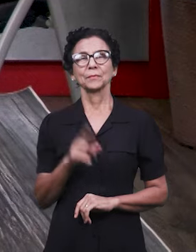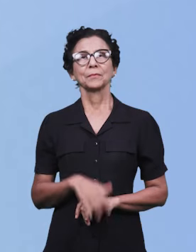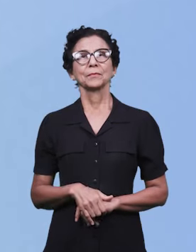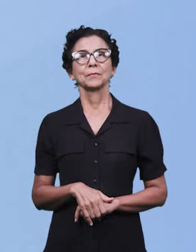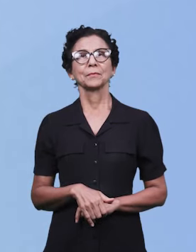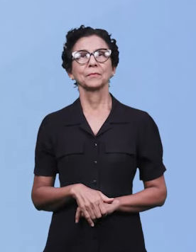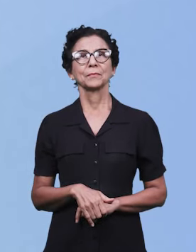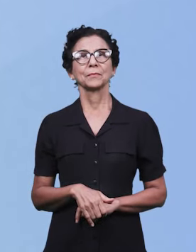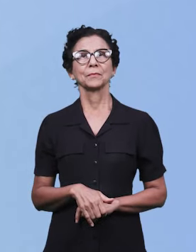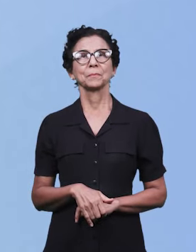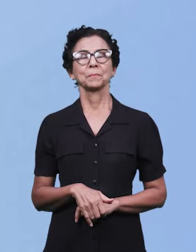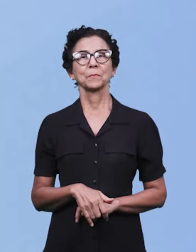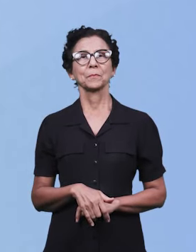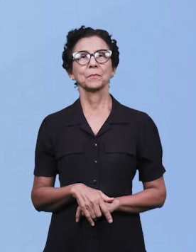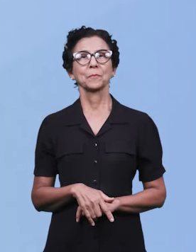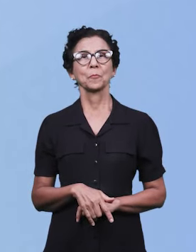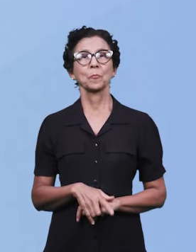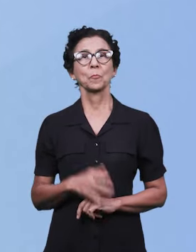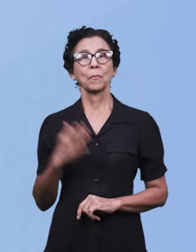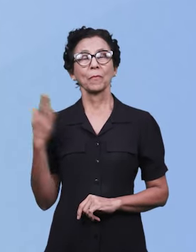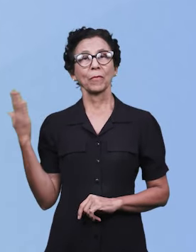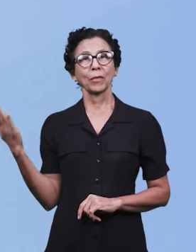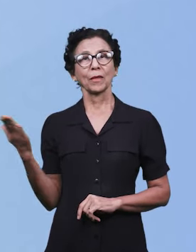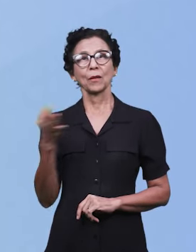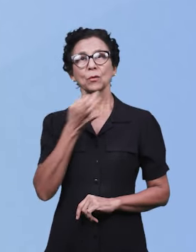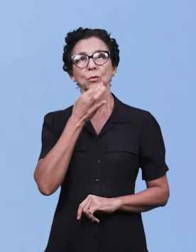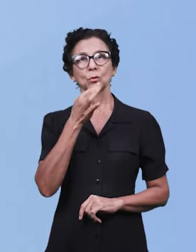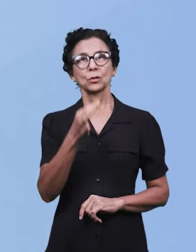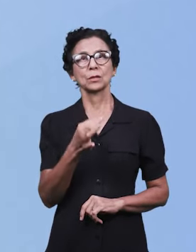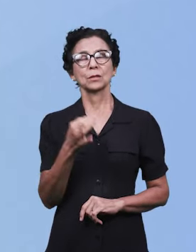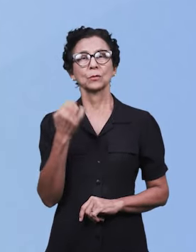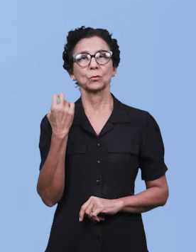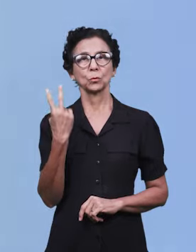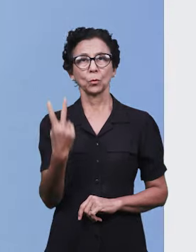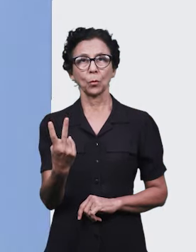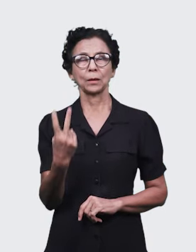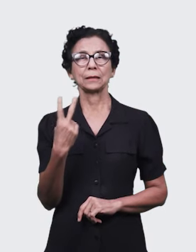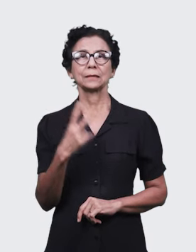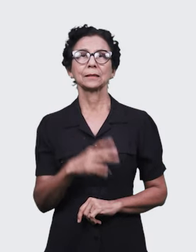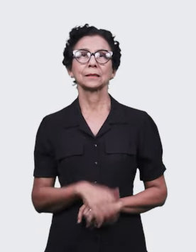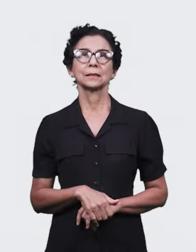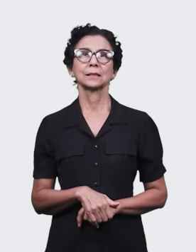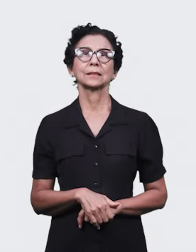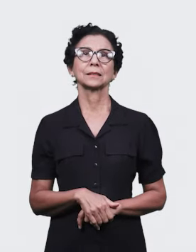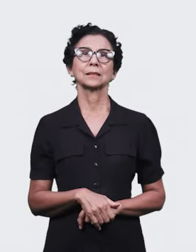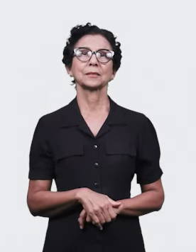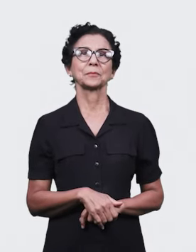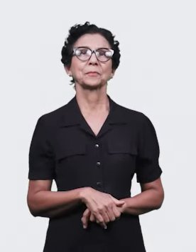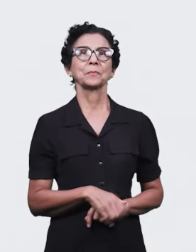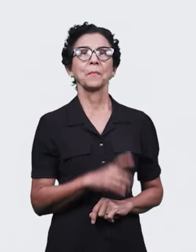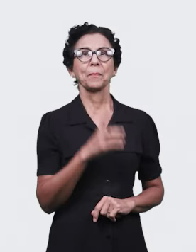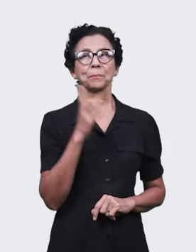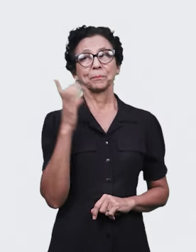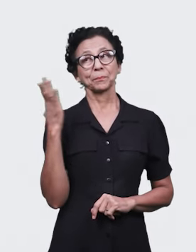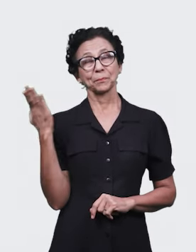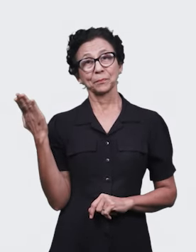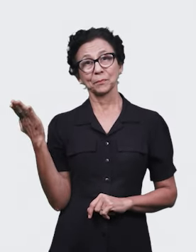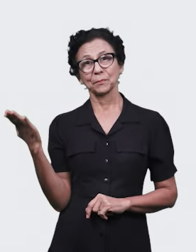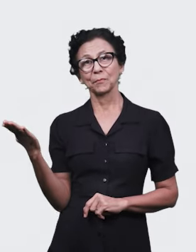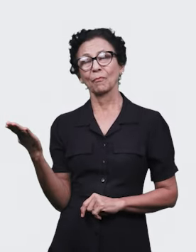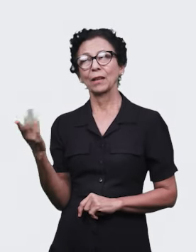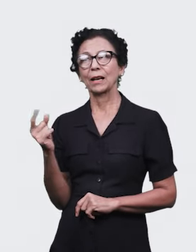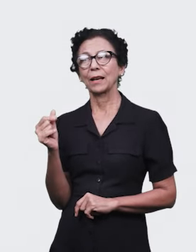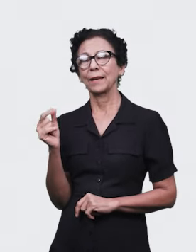2. Aqui, então, nós temos a sugestão 2. Olha também como nós fazemos agora de uma forma mais